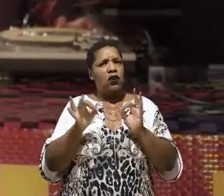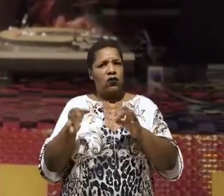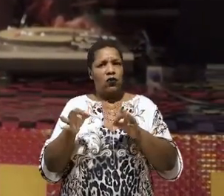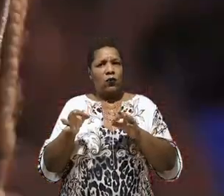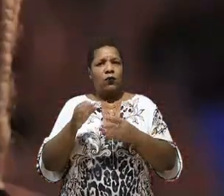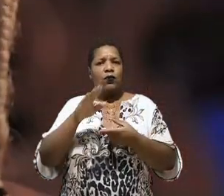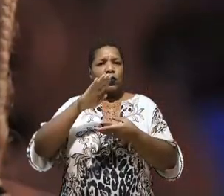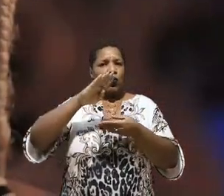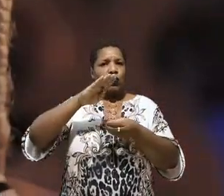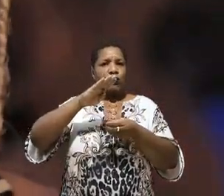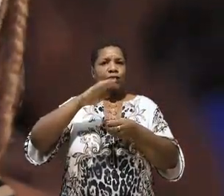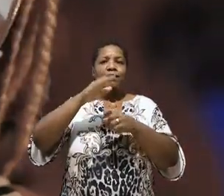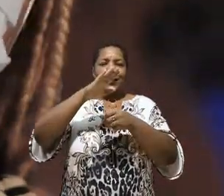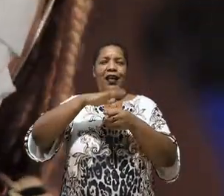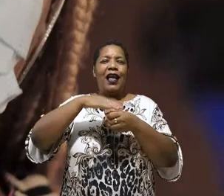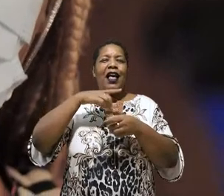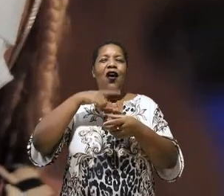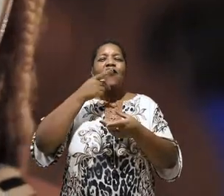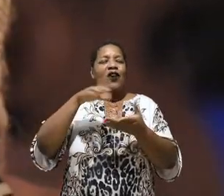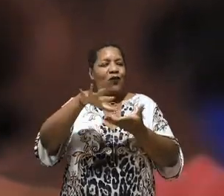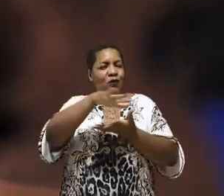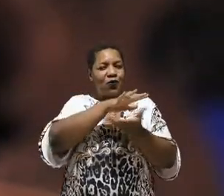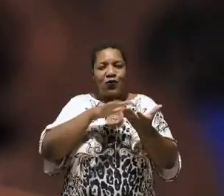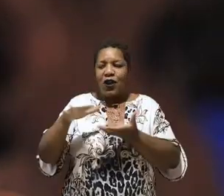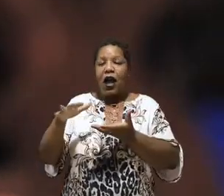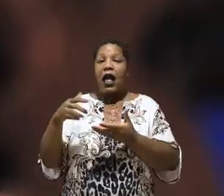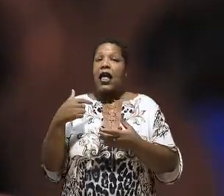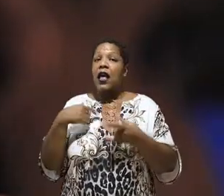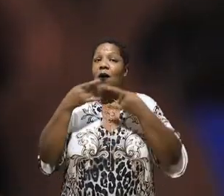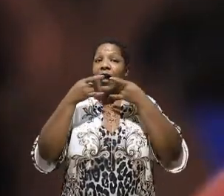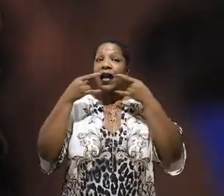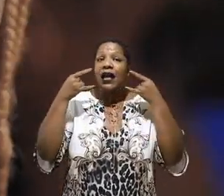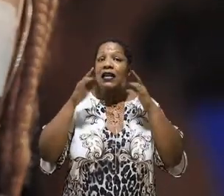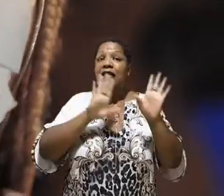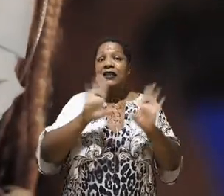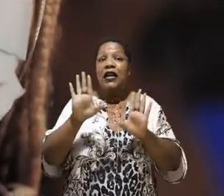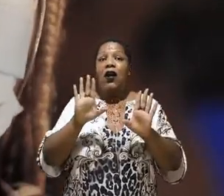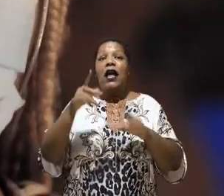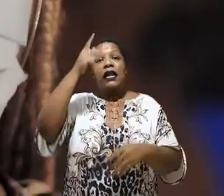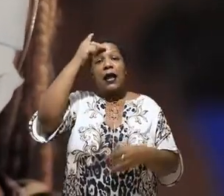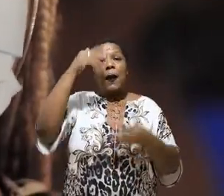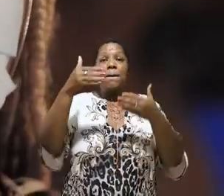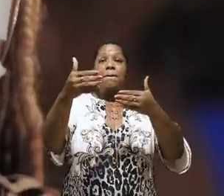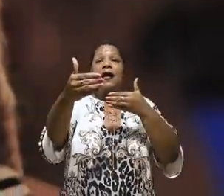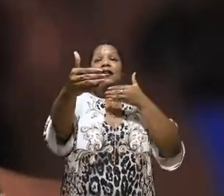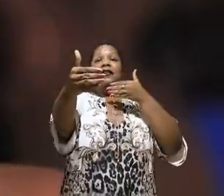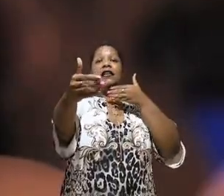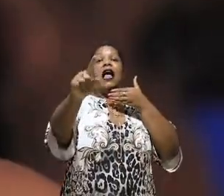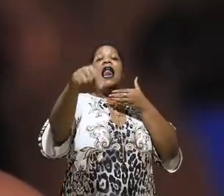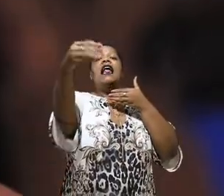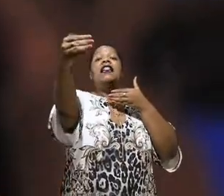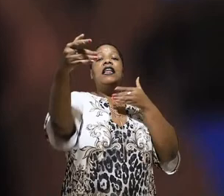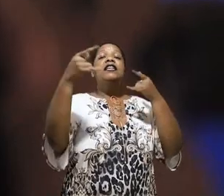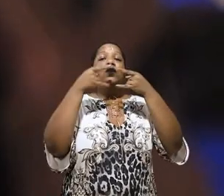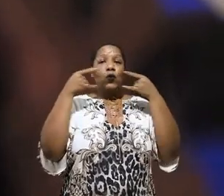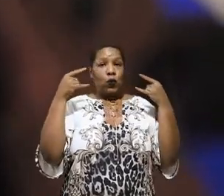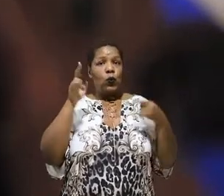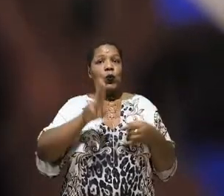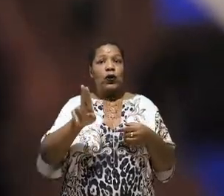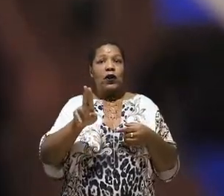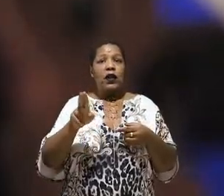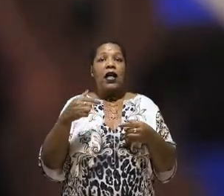direitinho como eu falei para vocês anteriormente a maioria dos shows eu apareço aqui sem máscara só quem tá na frente das câmeras aparecem máscara